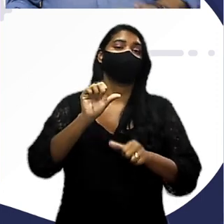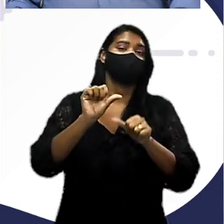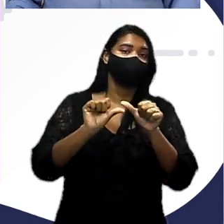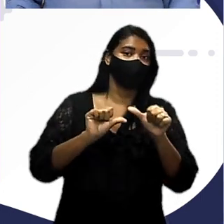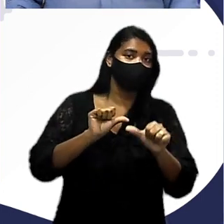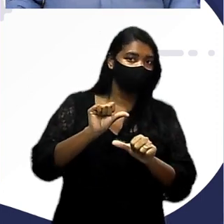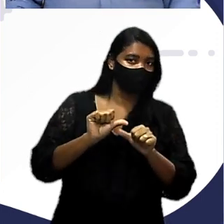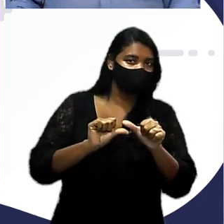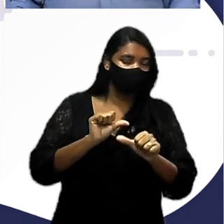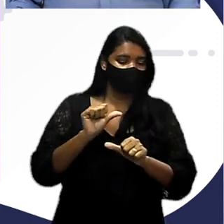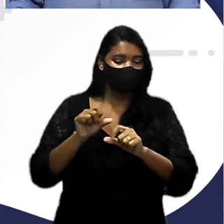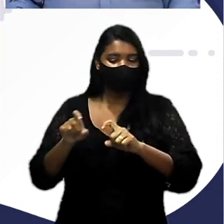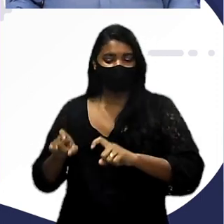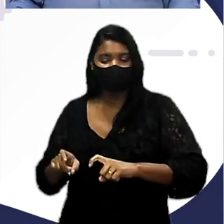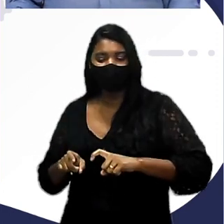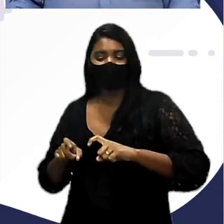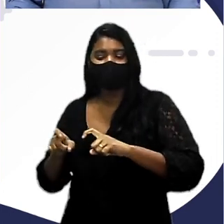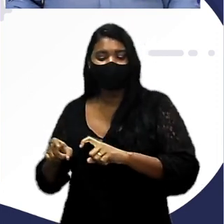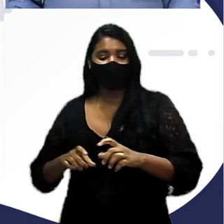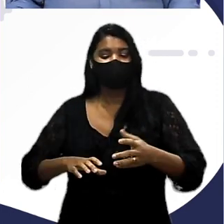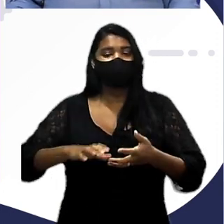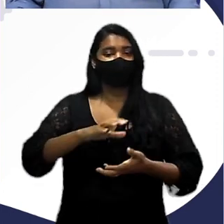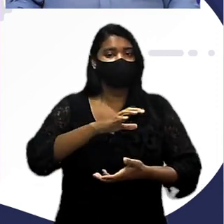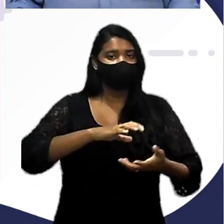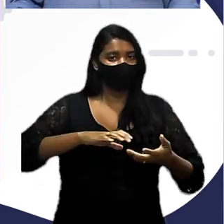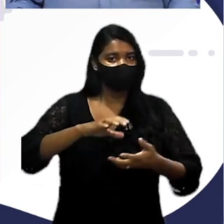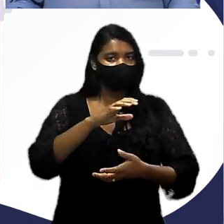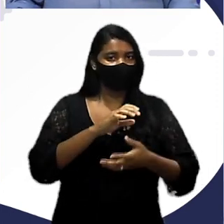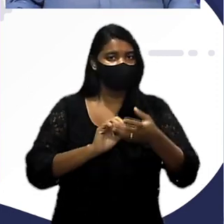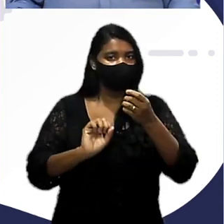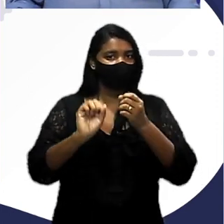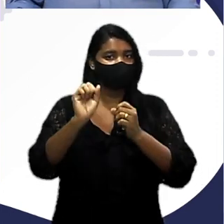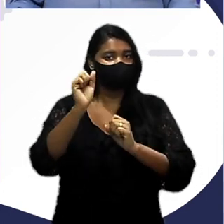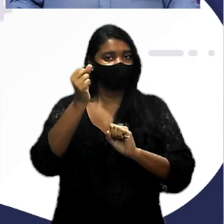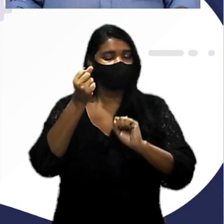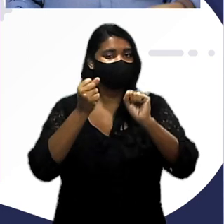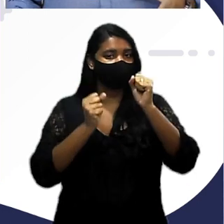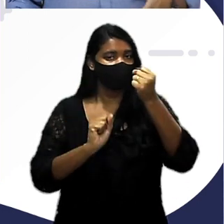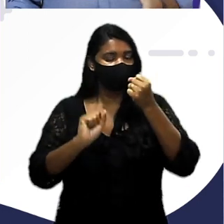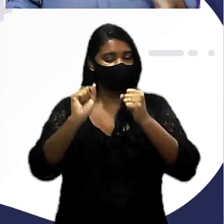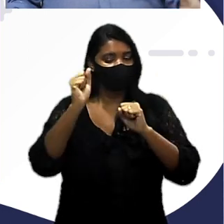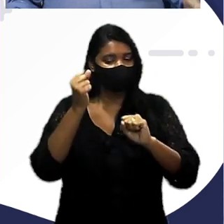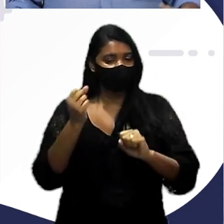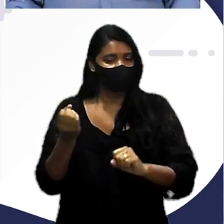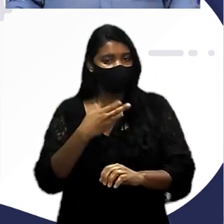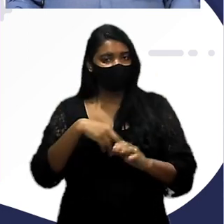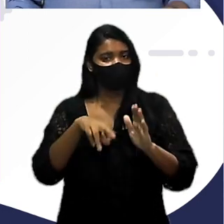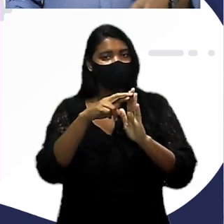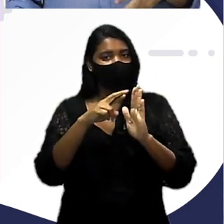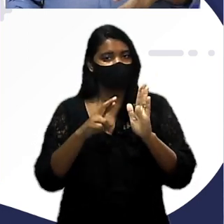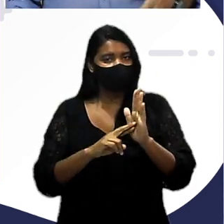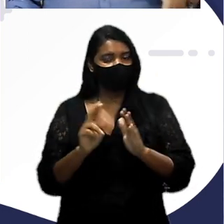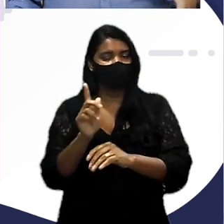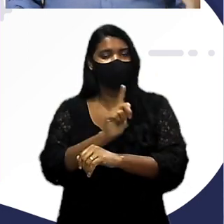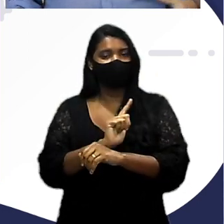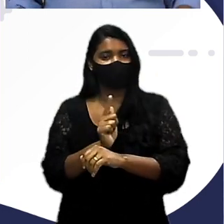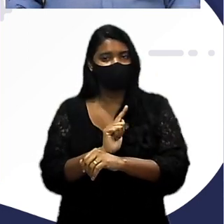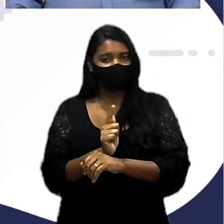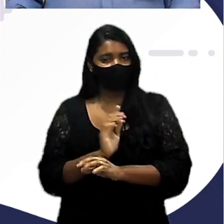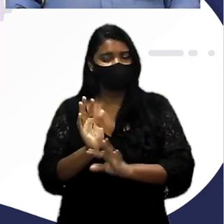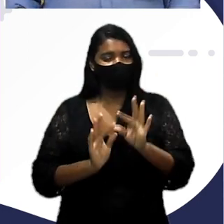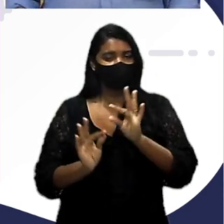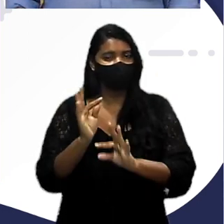foi dando espaço para uma mudança nas novas regras de gestão, as novas